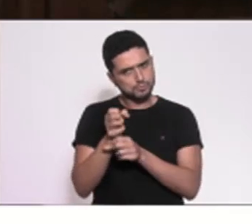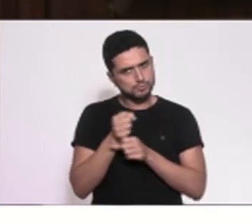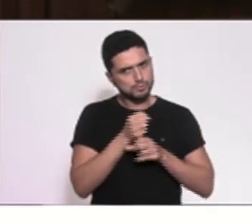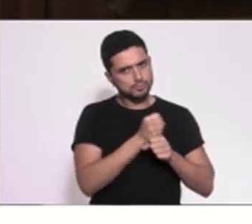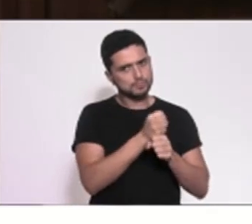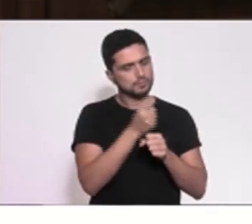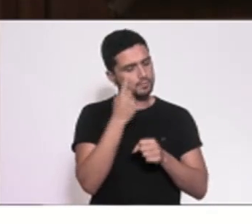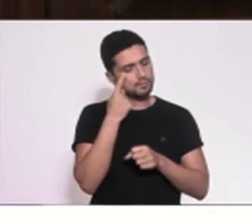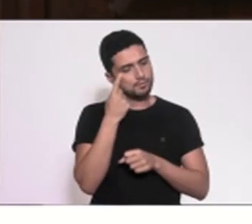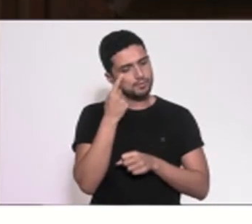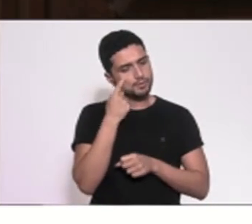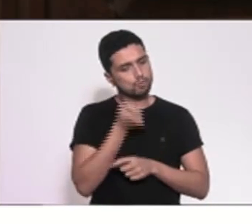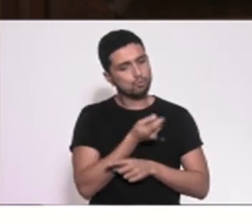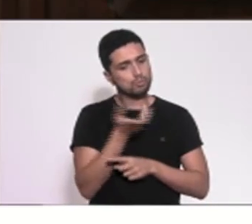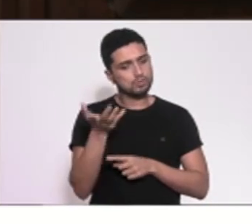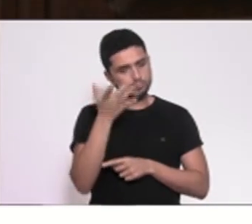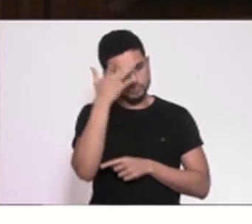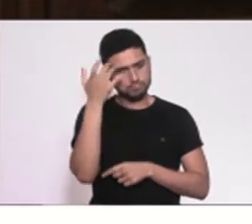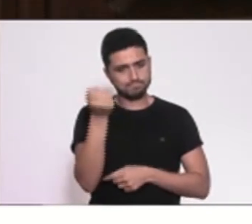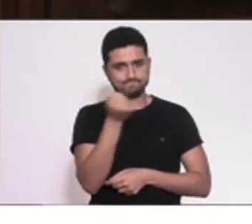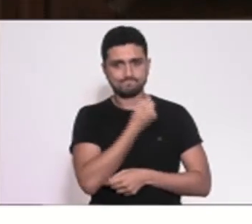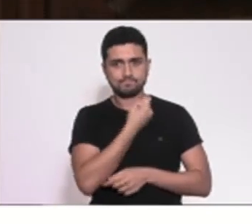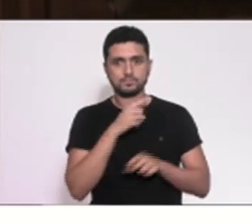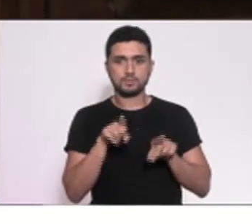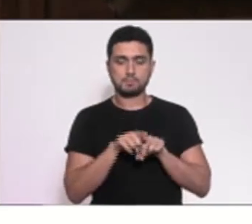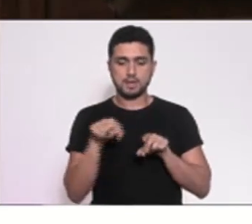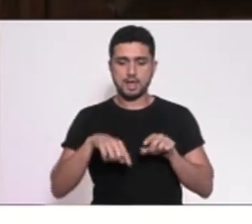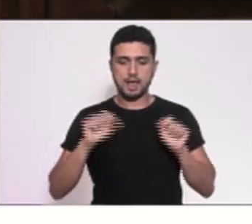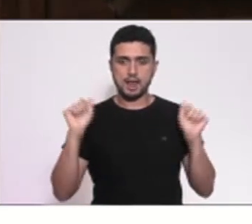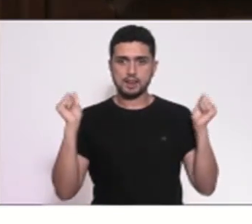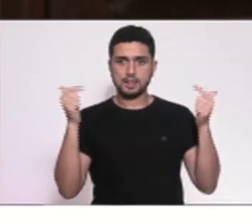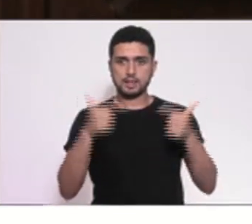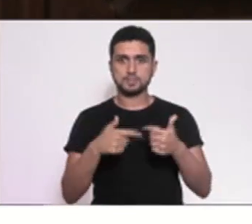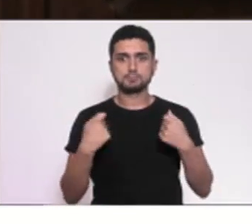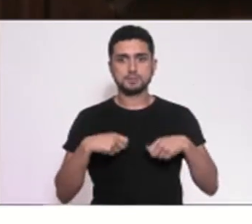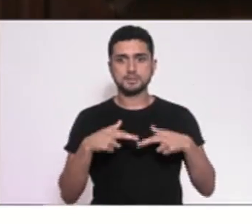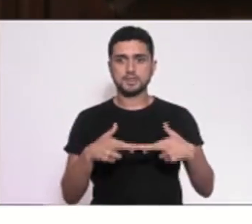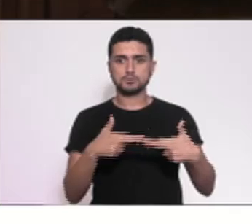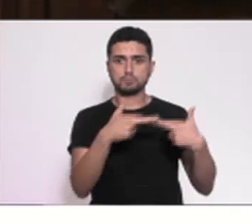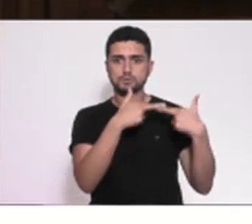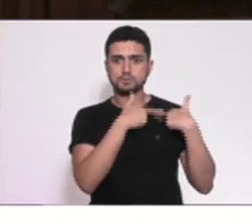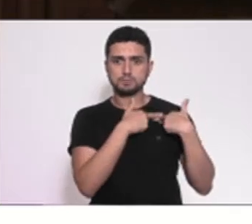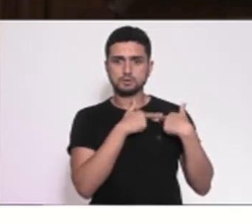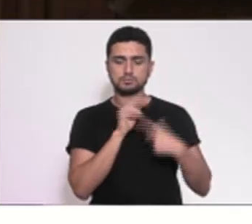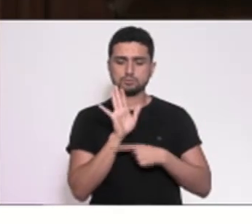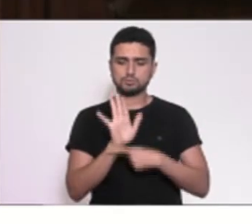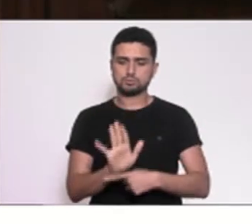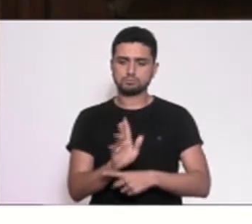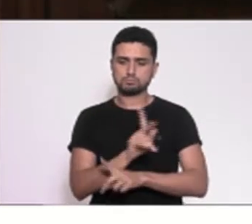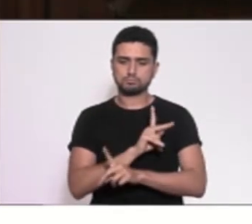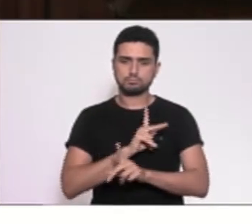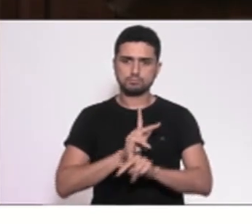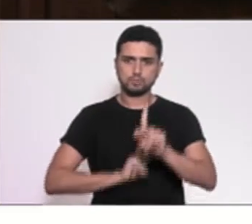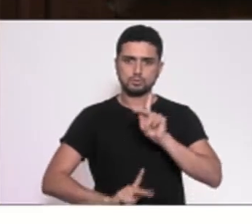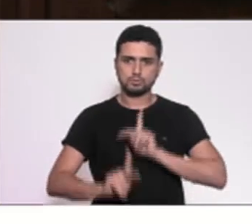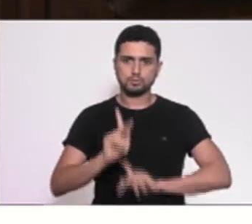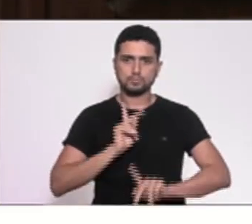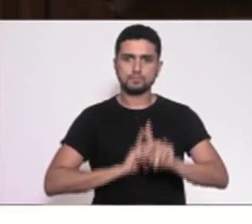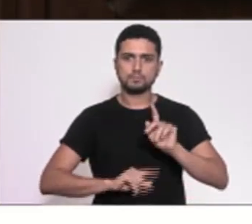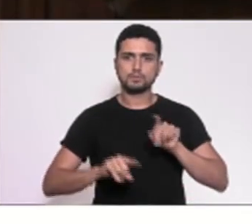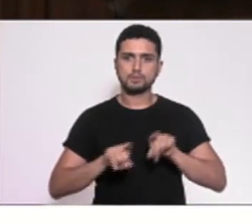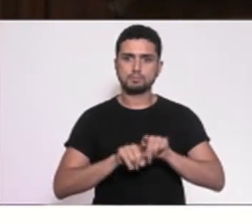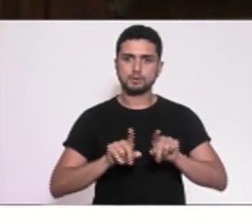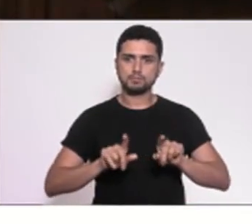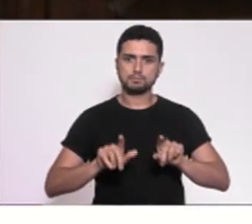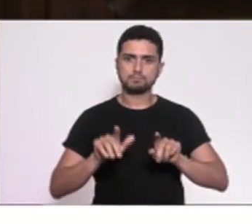suicídio, mas também, enquanto uma casa legislativa, precisa apresentar concretamente